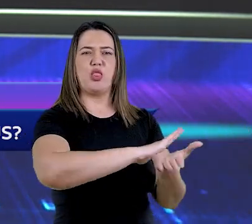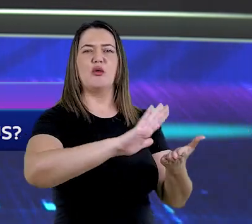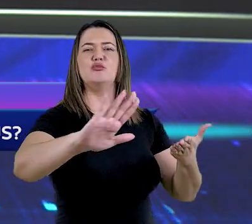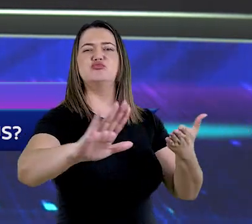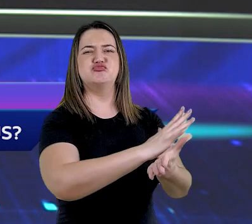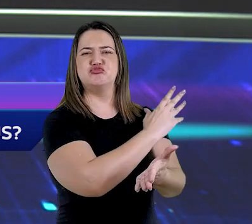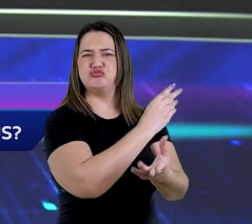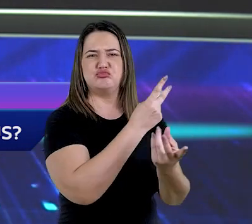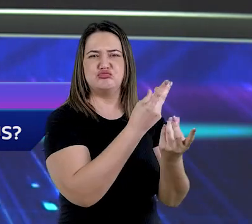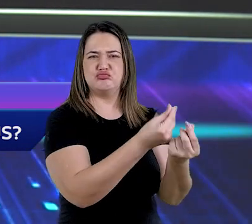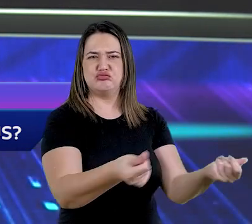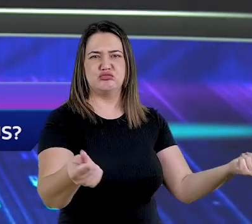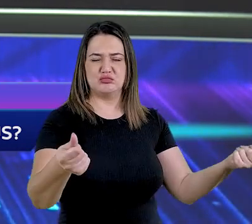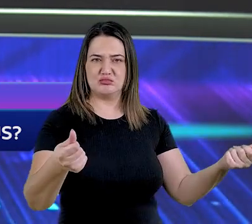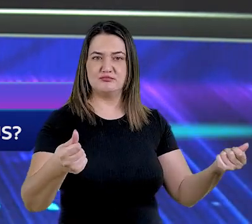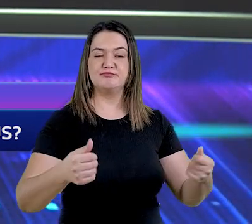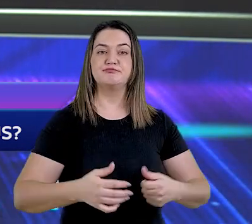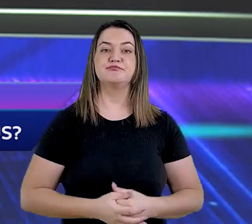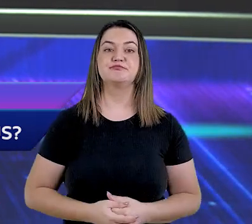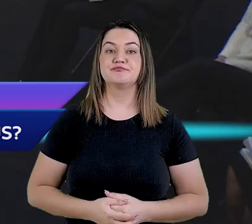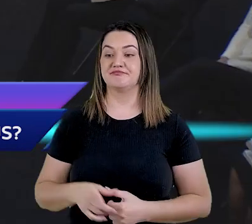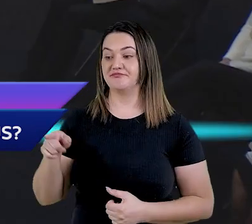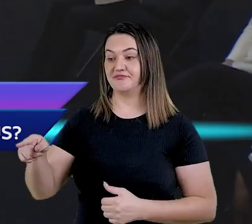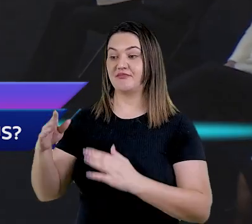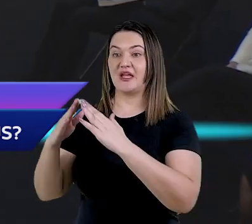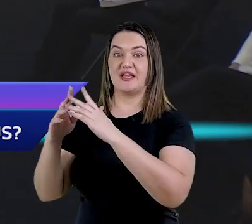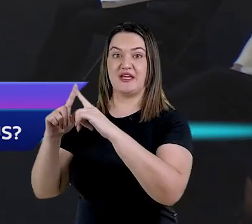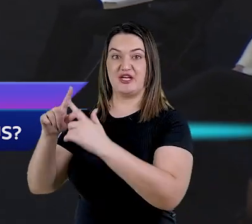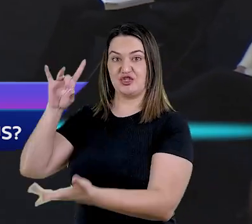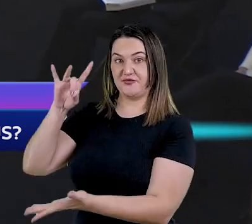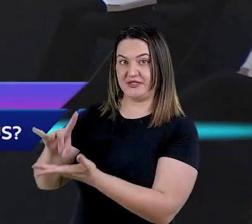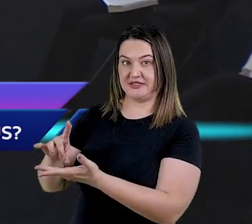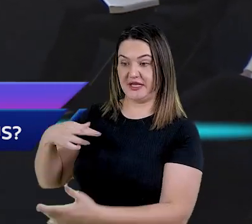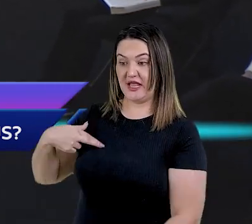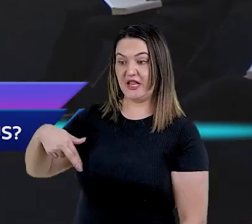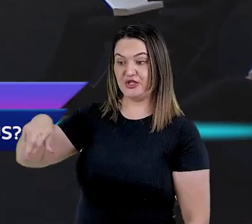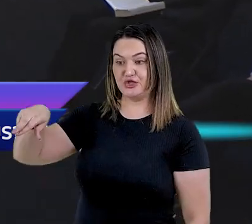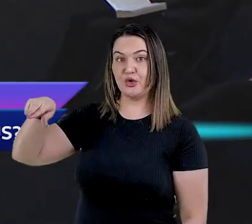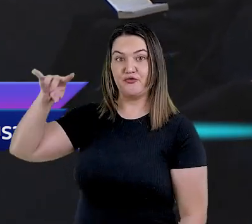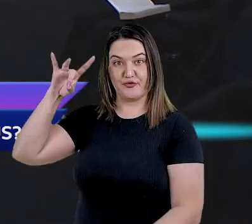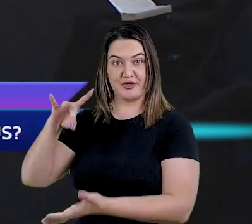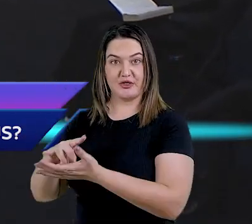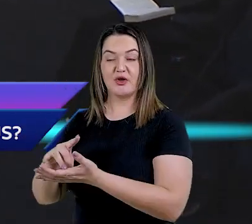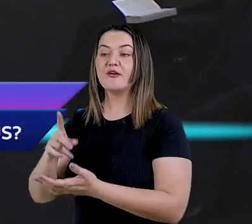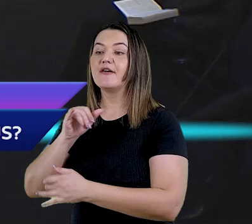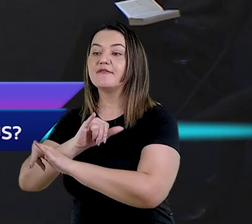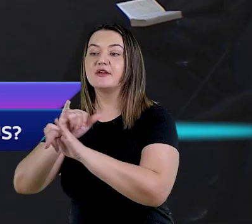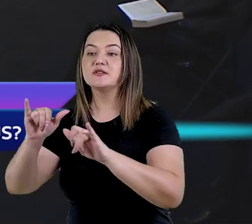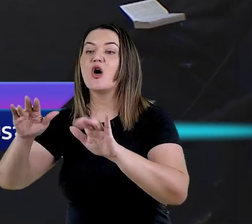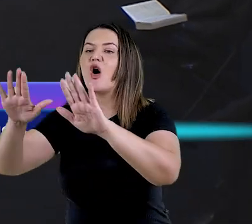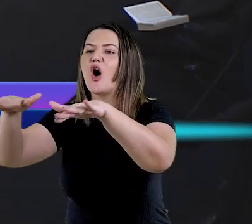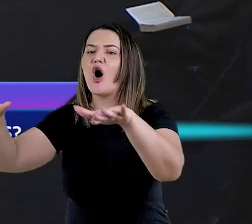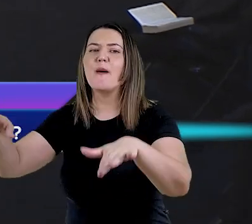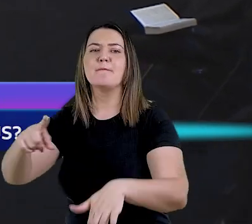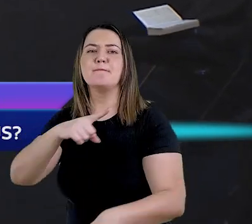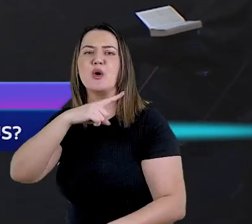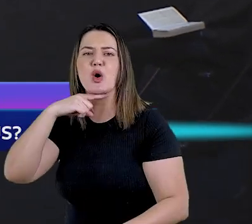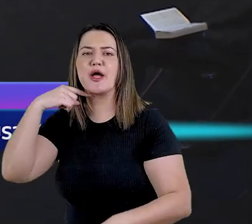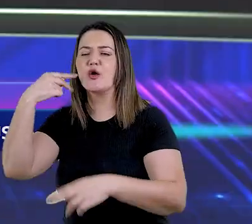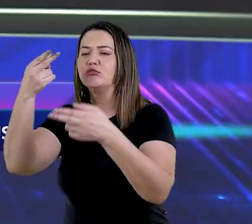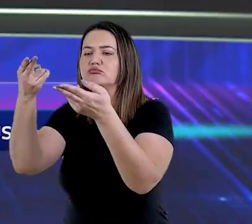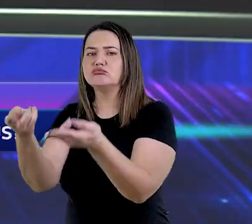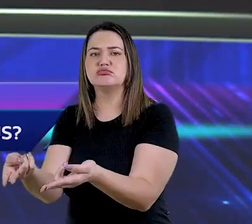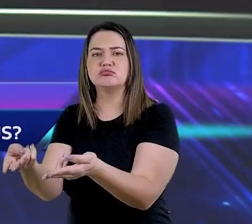existindo. A igreja verdadeira ensina que os mortos estão na sepultura e aguardam a ressurreição, que